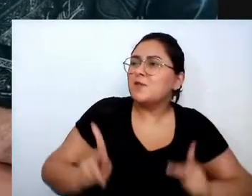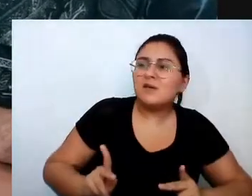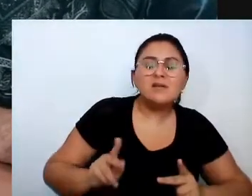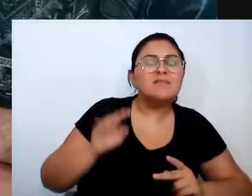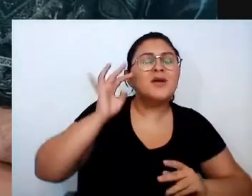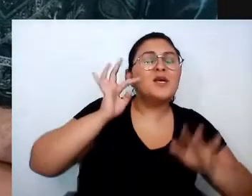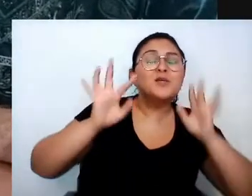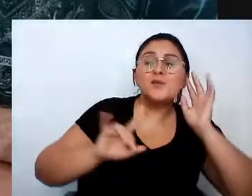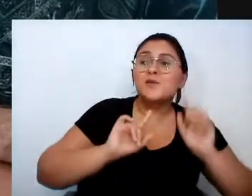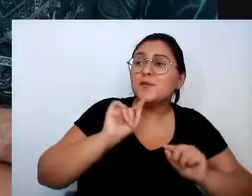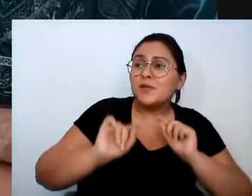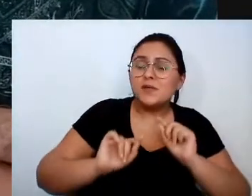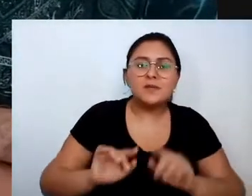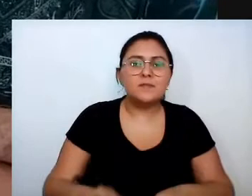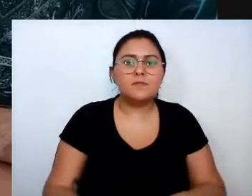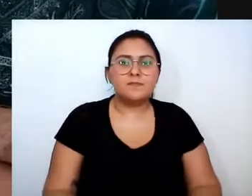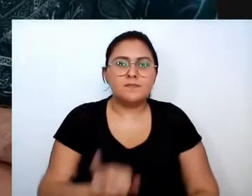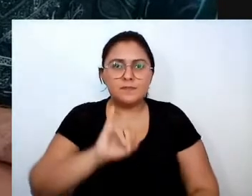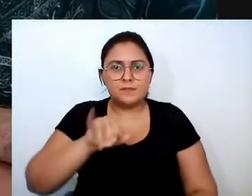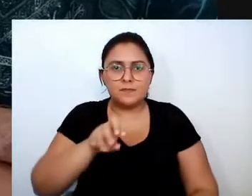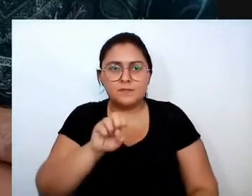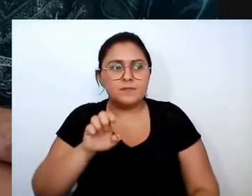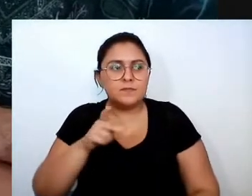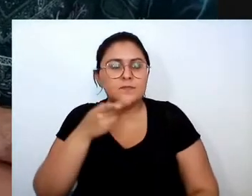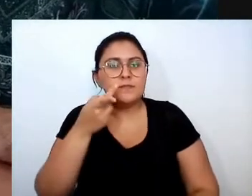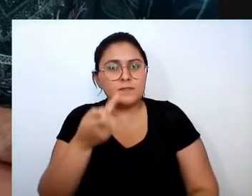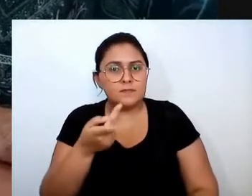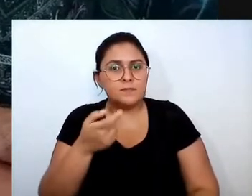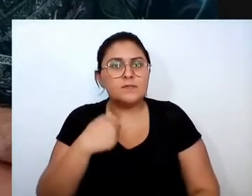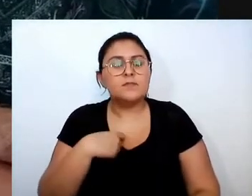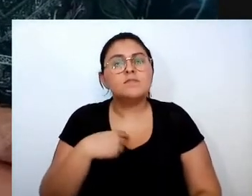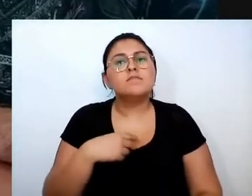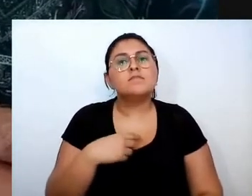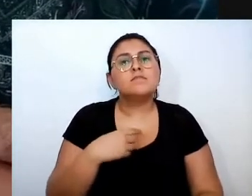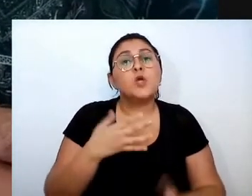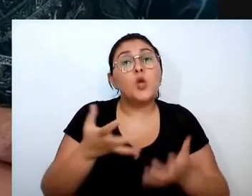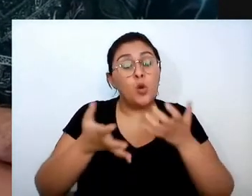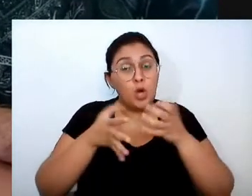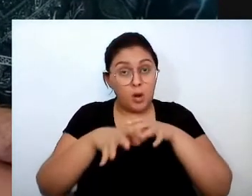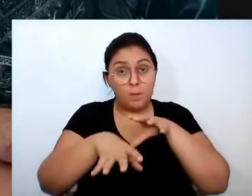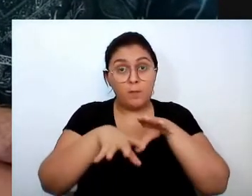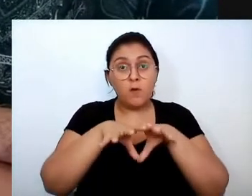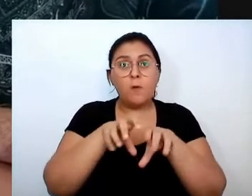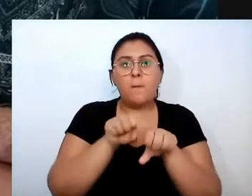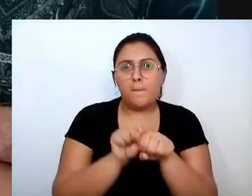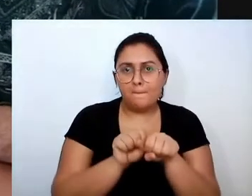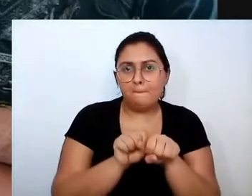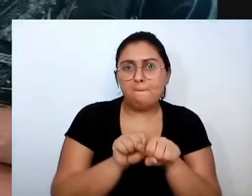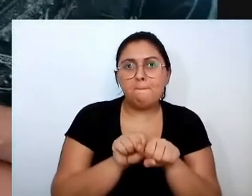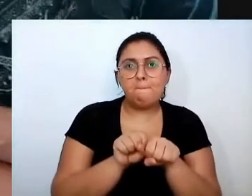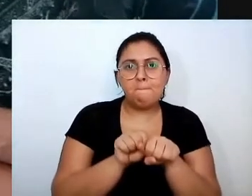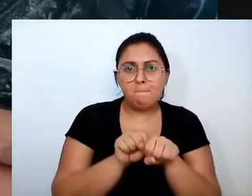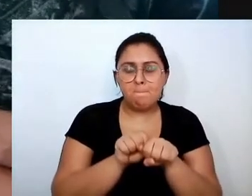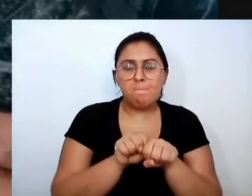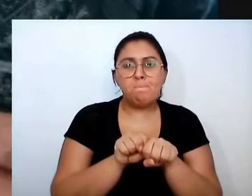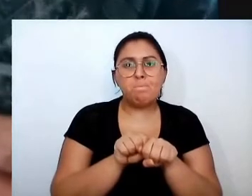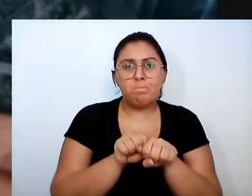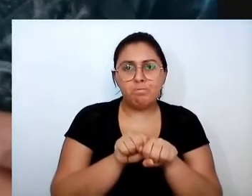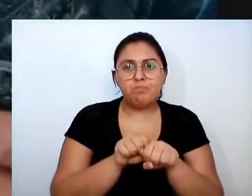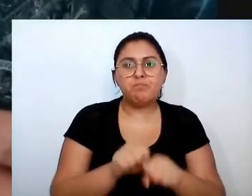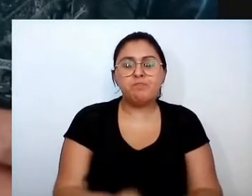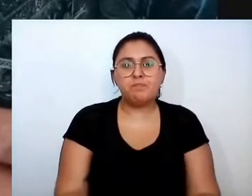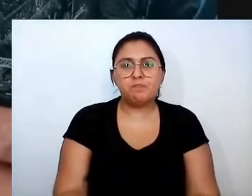profissional? Eu espero concluir meu curso, né? Sim, Eu tenho